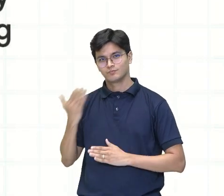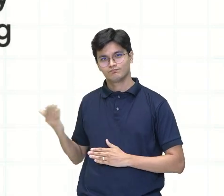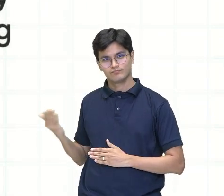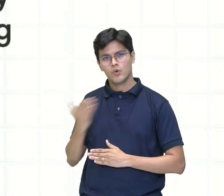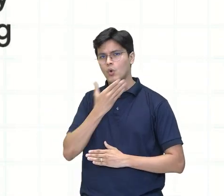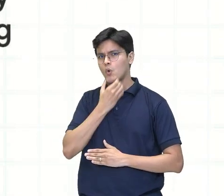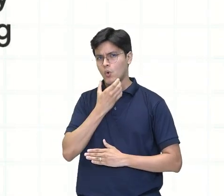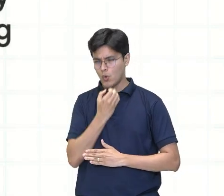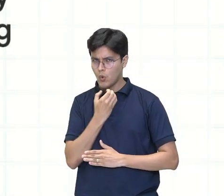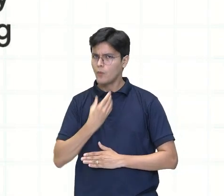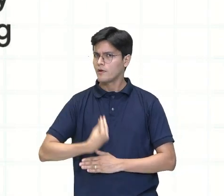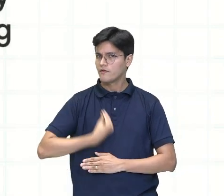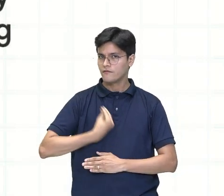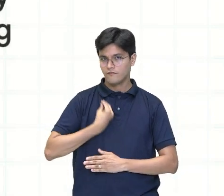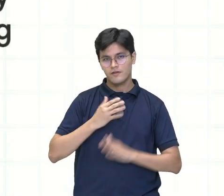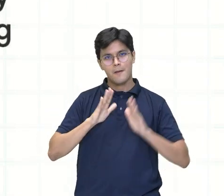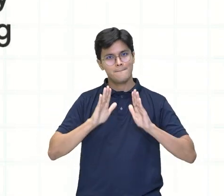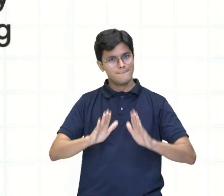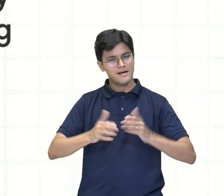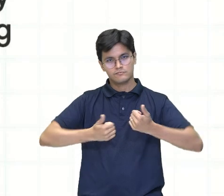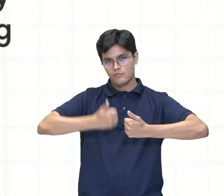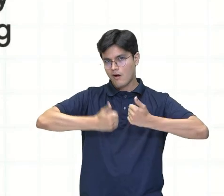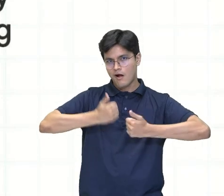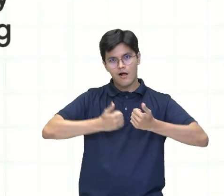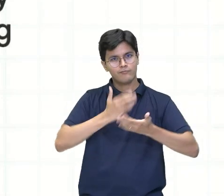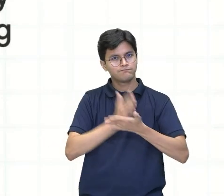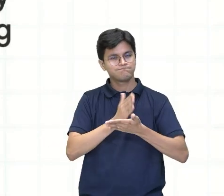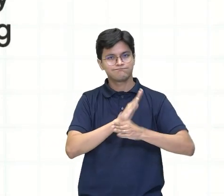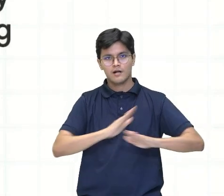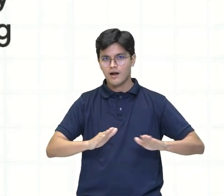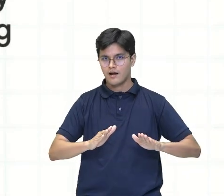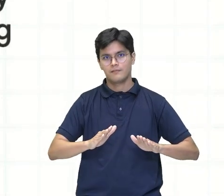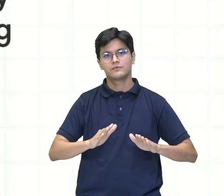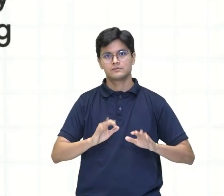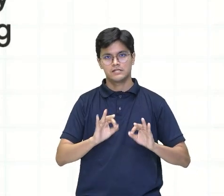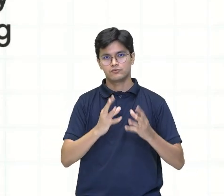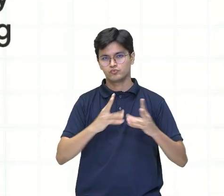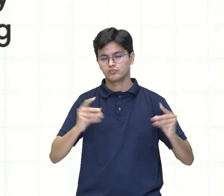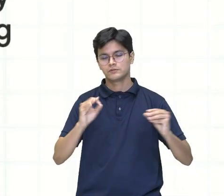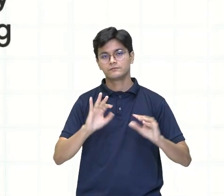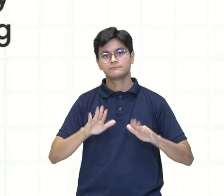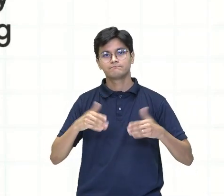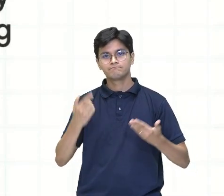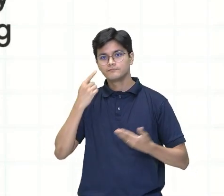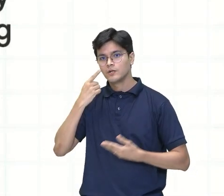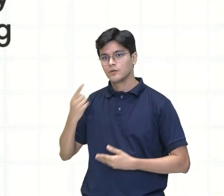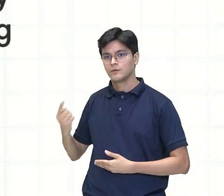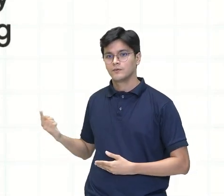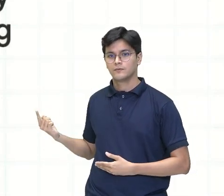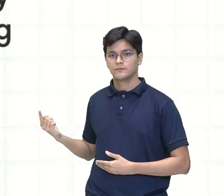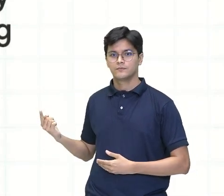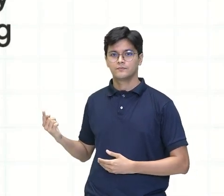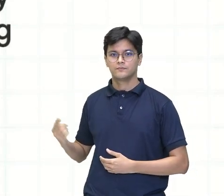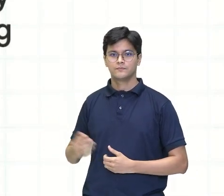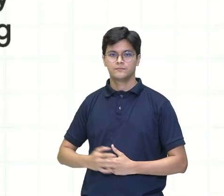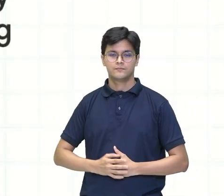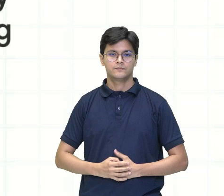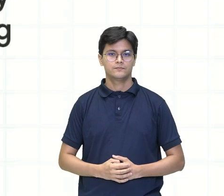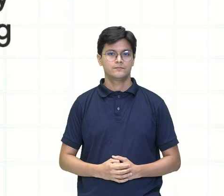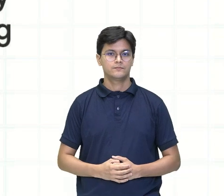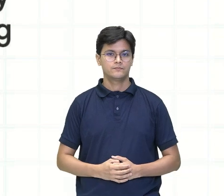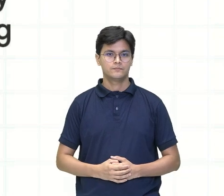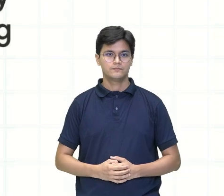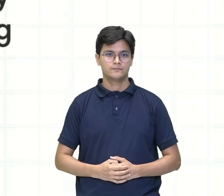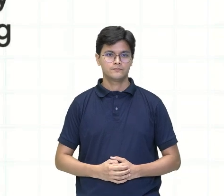ok? O carro acabou-se. I believe that if we didn't have that good